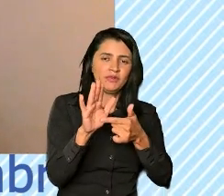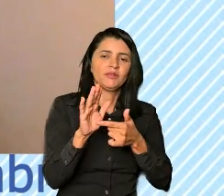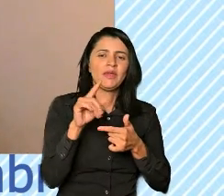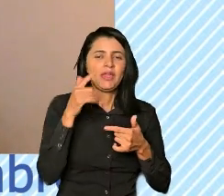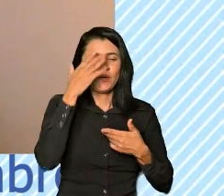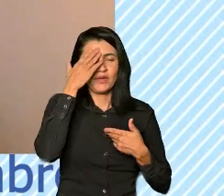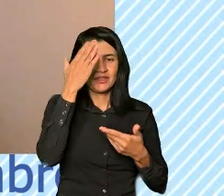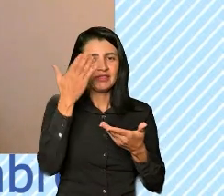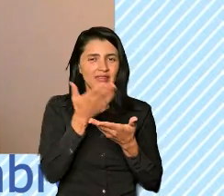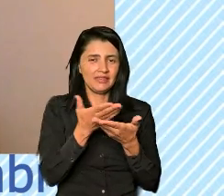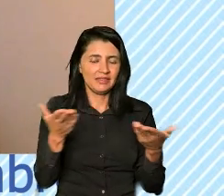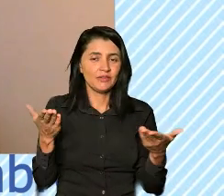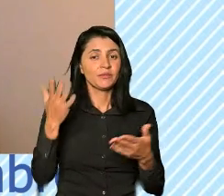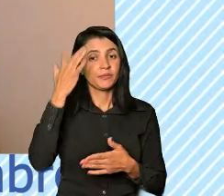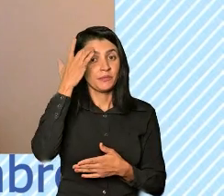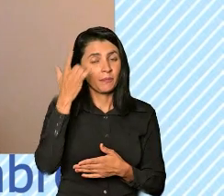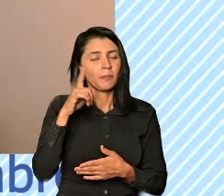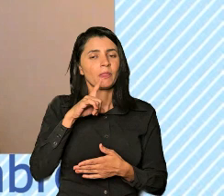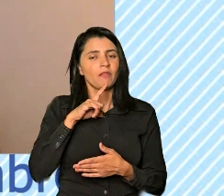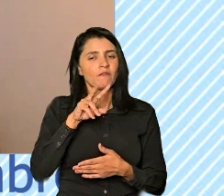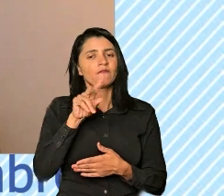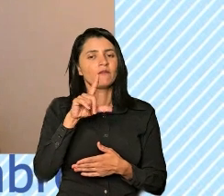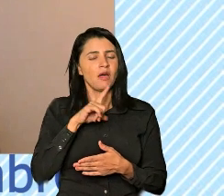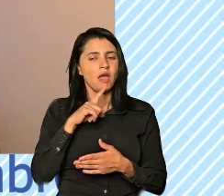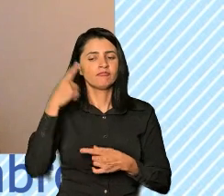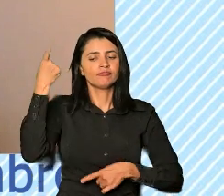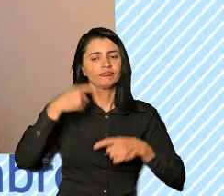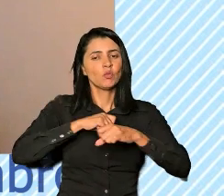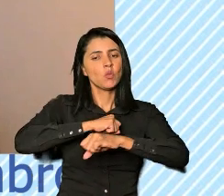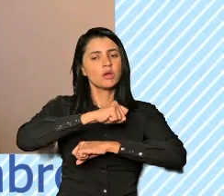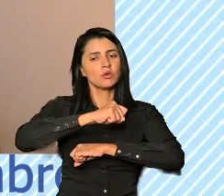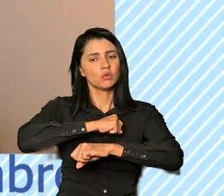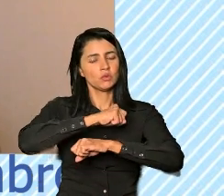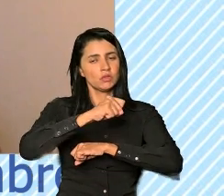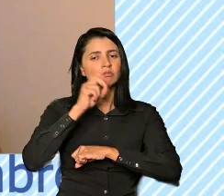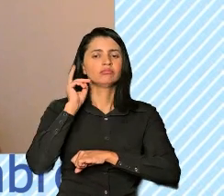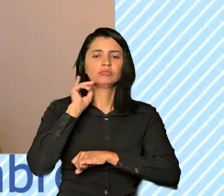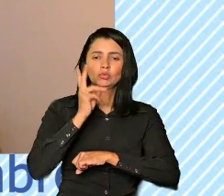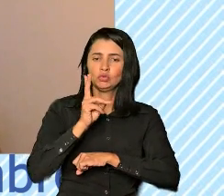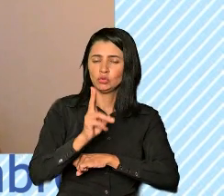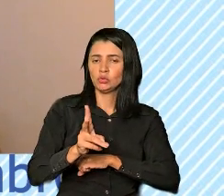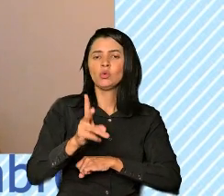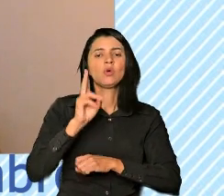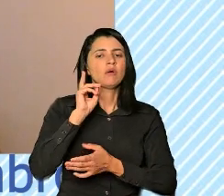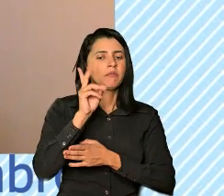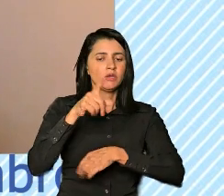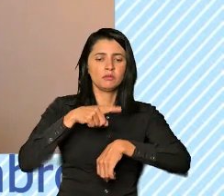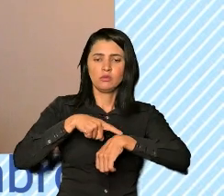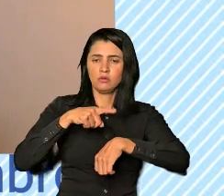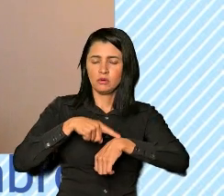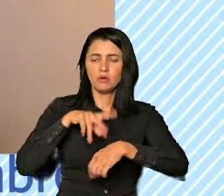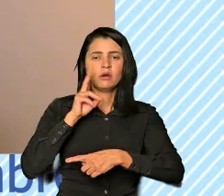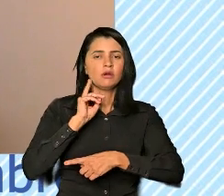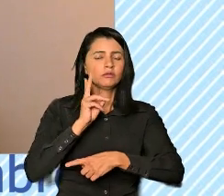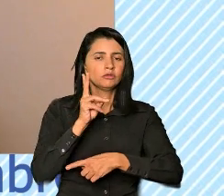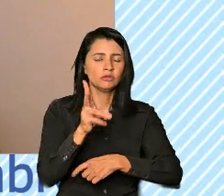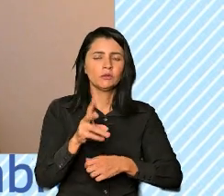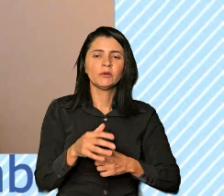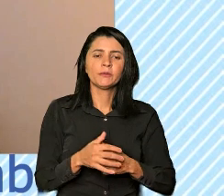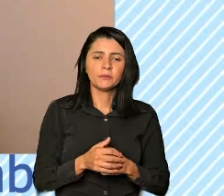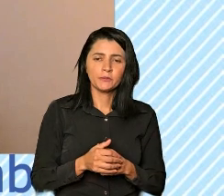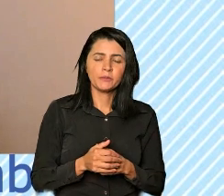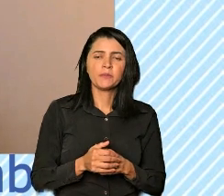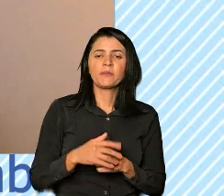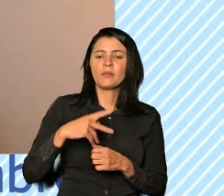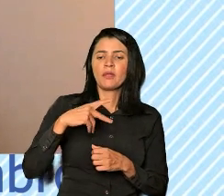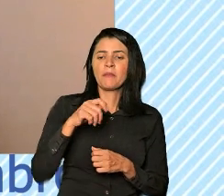agradeço bastante. Amanhã nós vamos ter uma discussão, continua a discussão no mesmo horário, com a